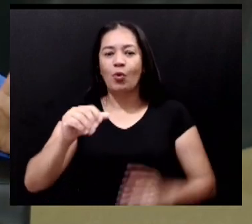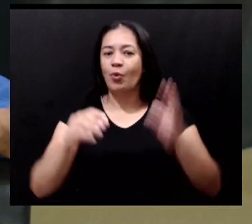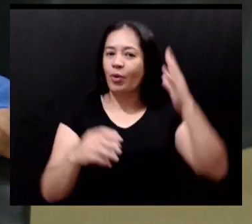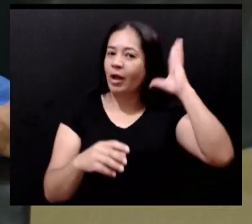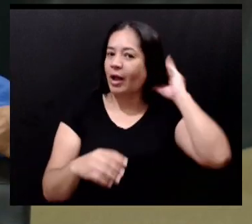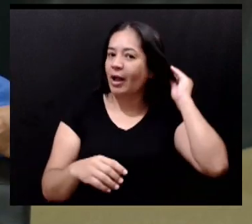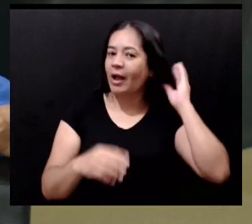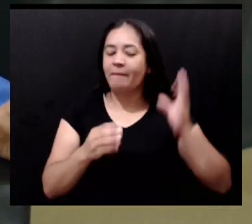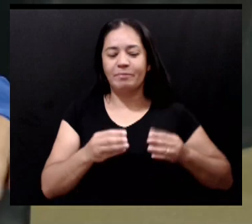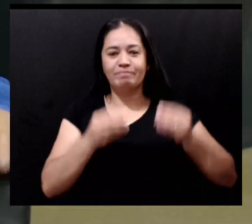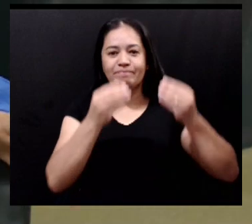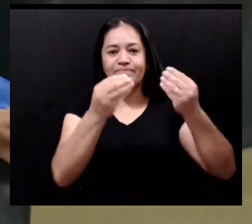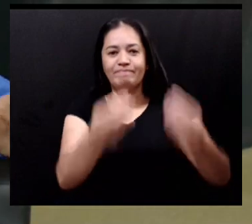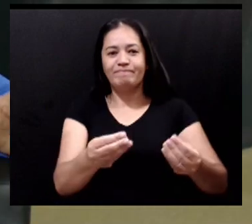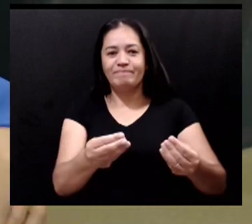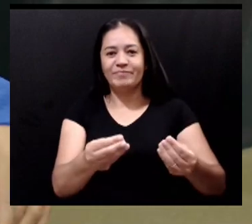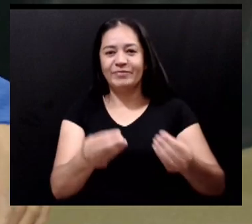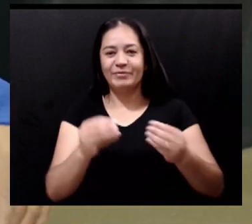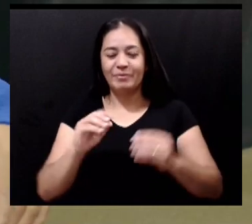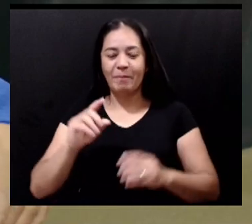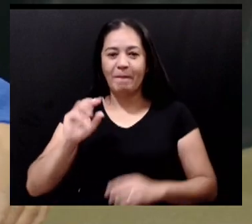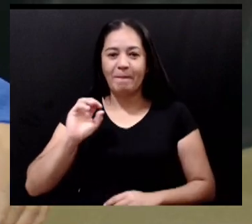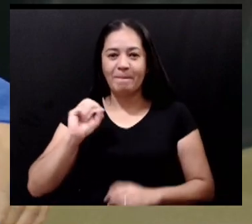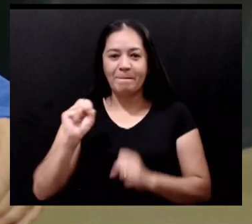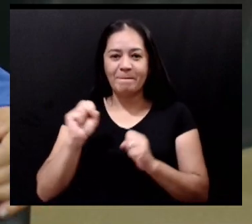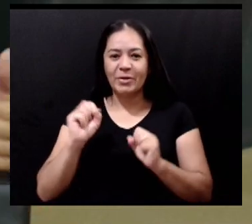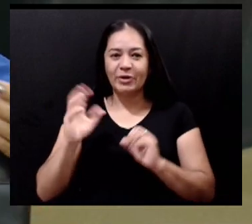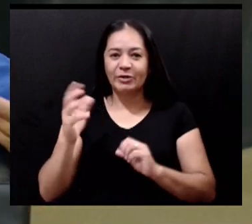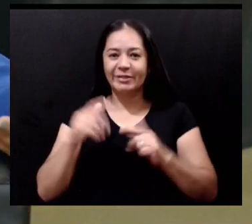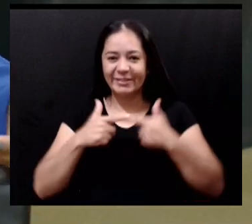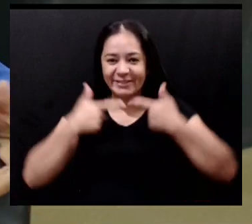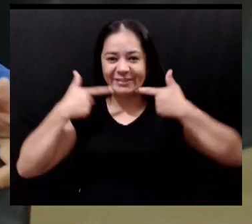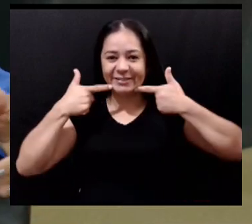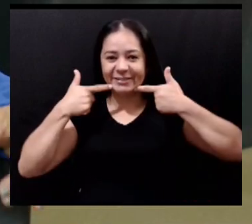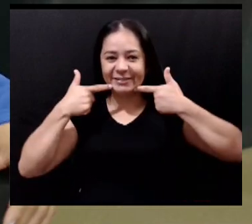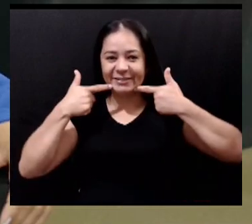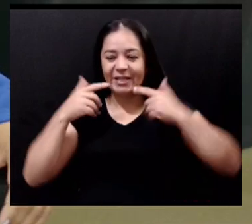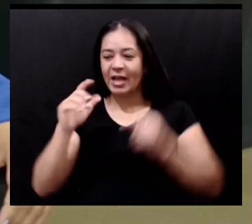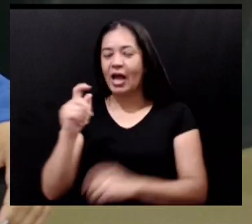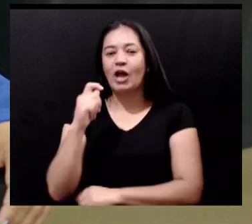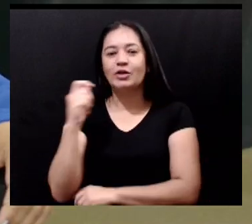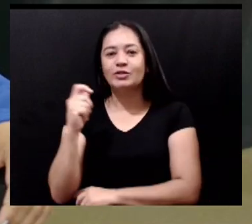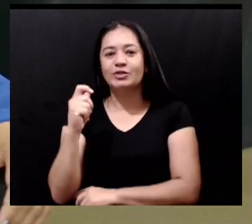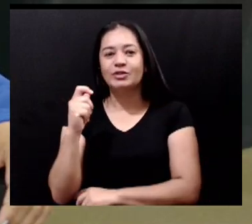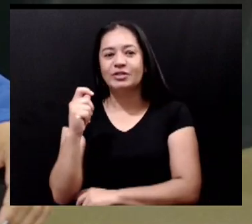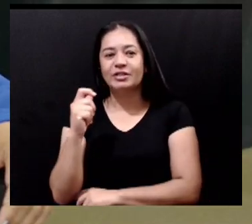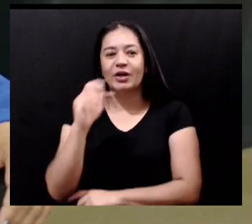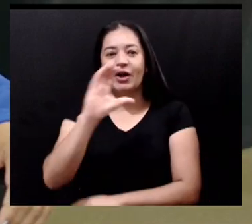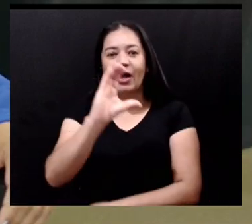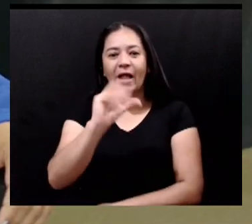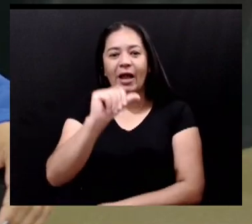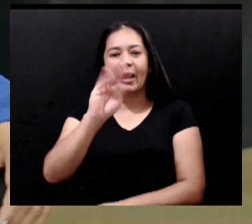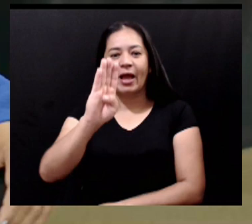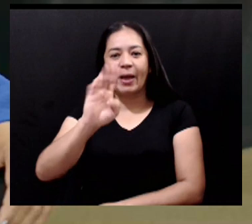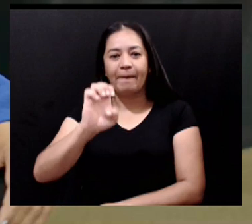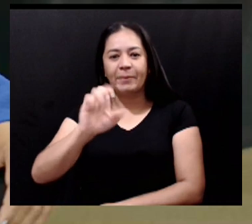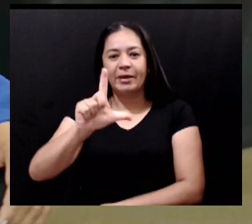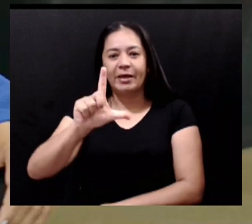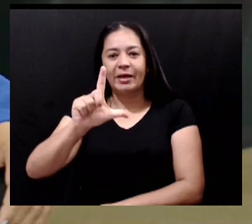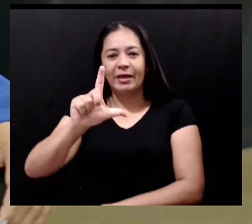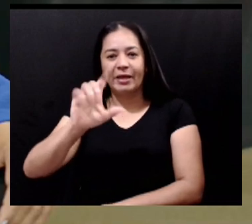grande sorriso. Esse é o mote da ONG Cabelegria, que estará na unidade de alta complexidade